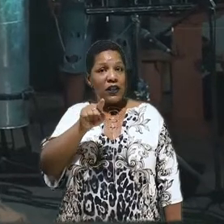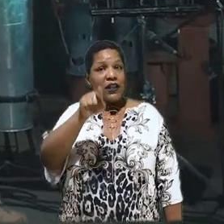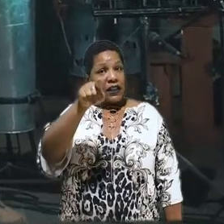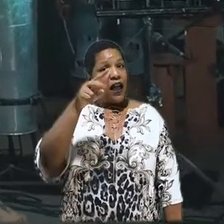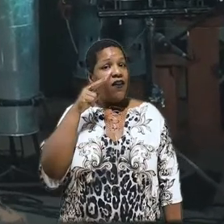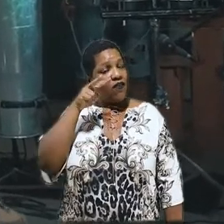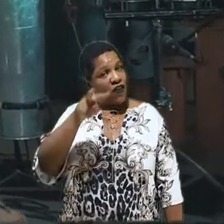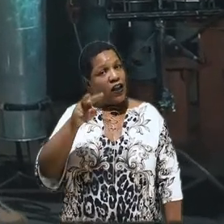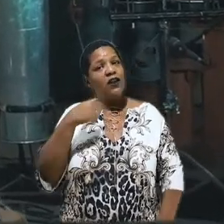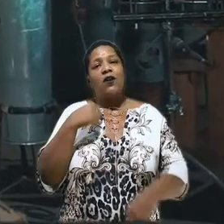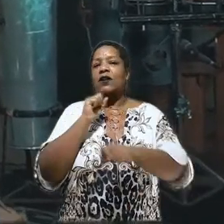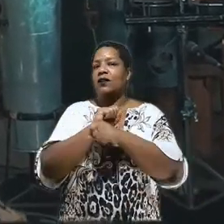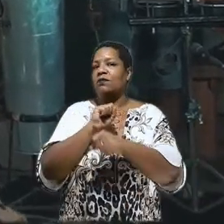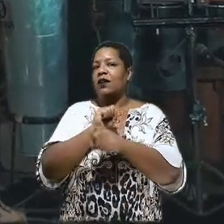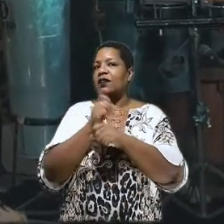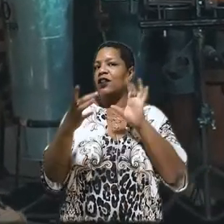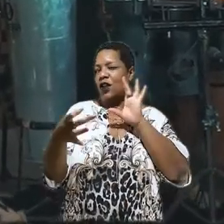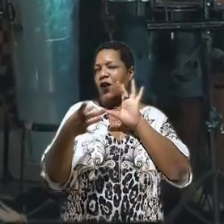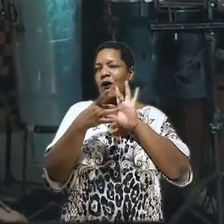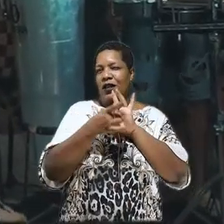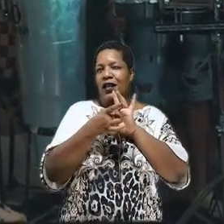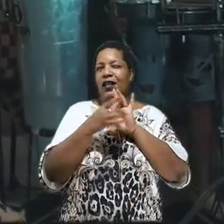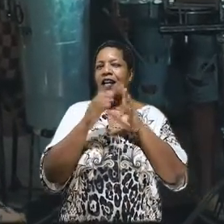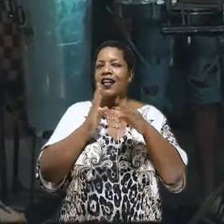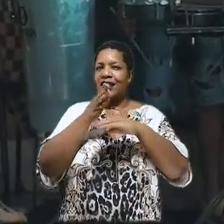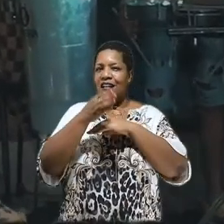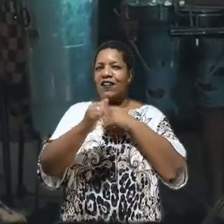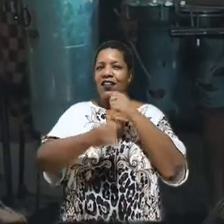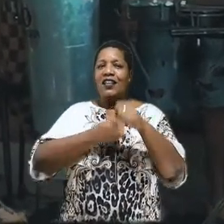e eu espero que a gente